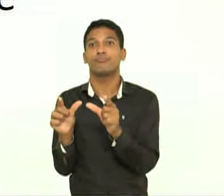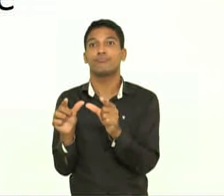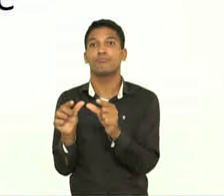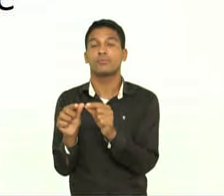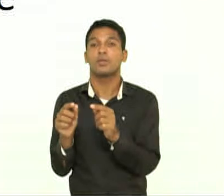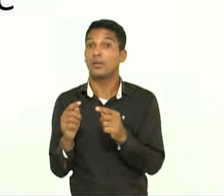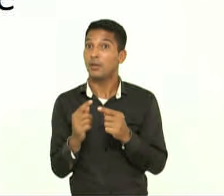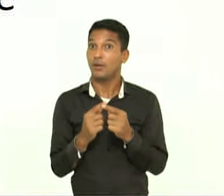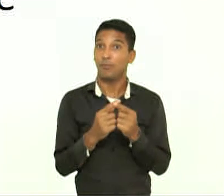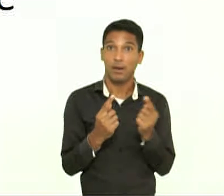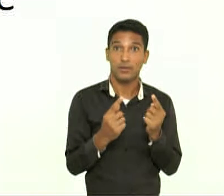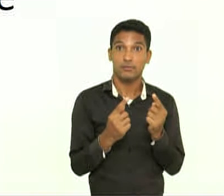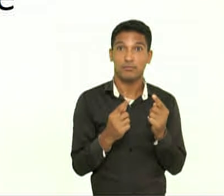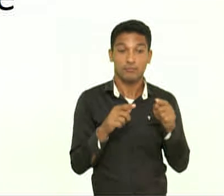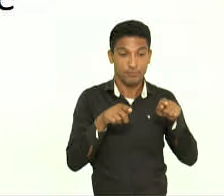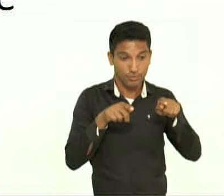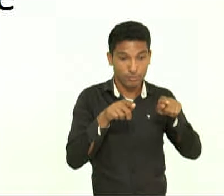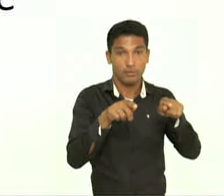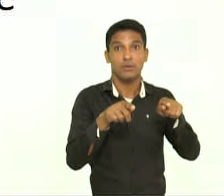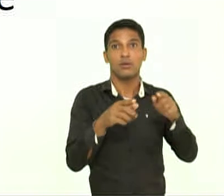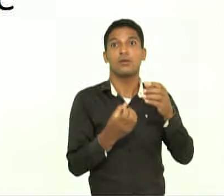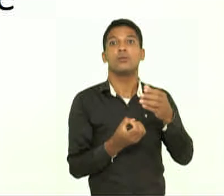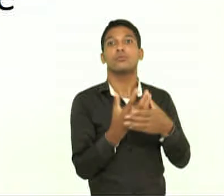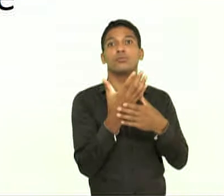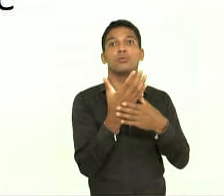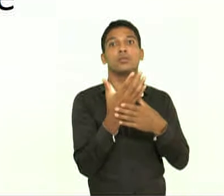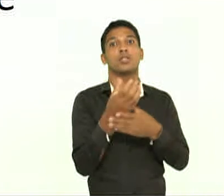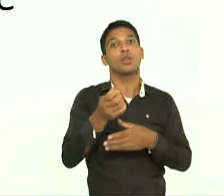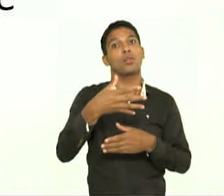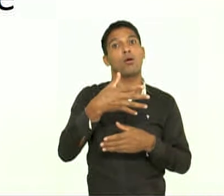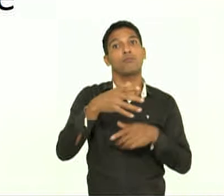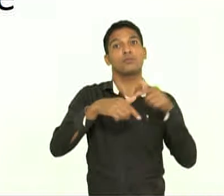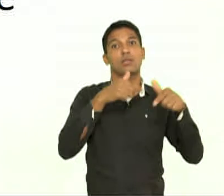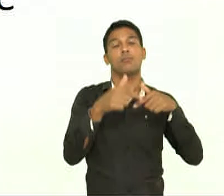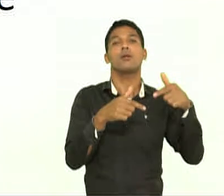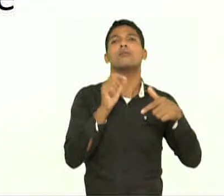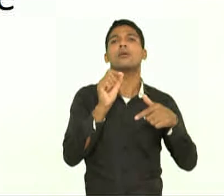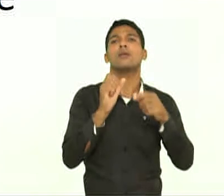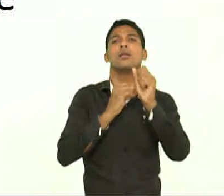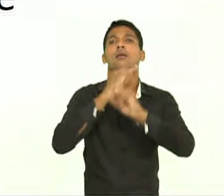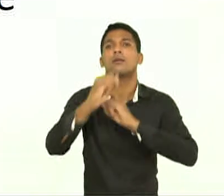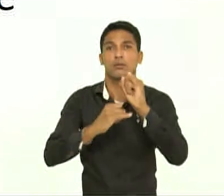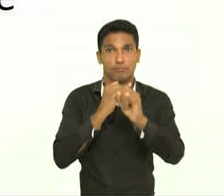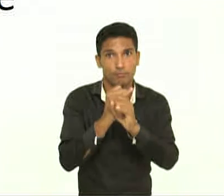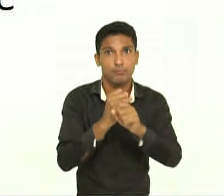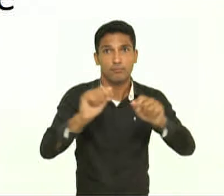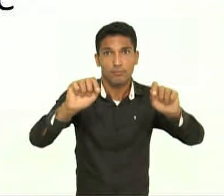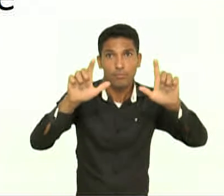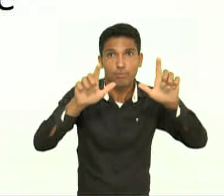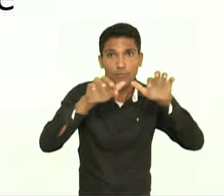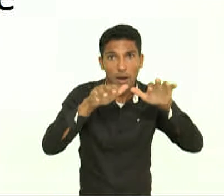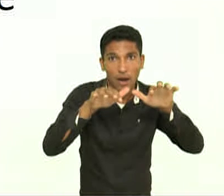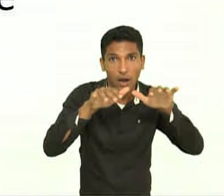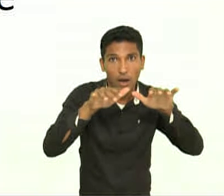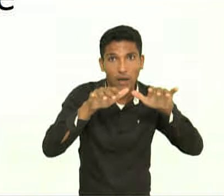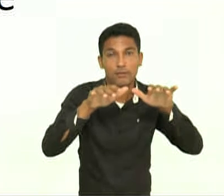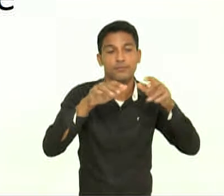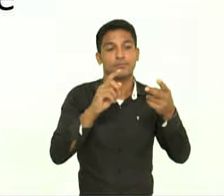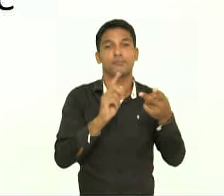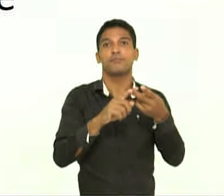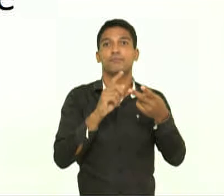a população pode investir, como nas áreas de informática, tecnologia da informação, lazer, turismo,